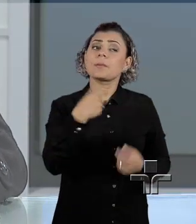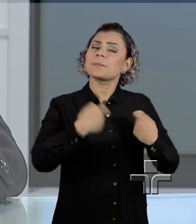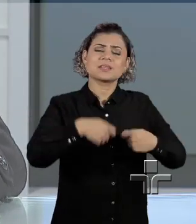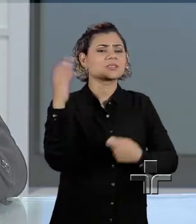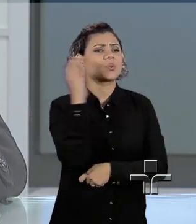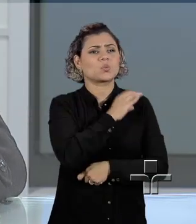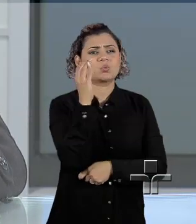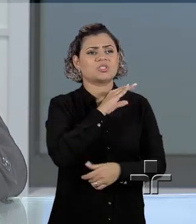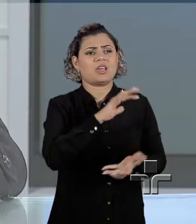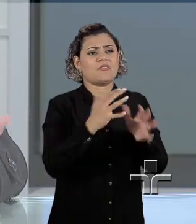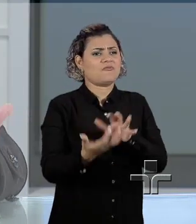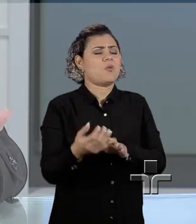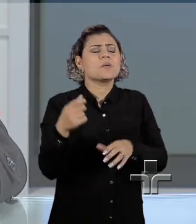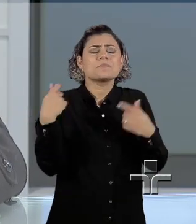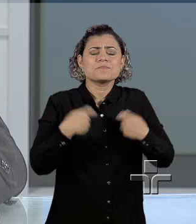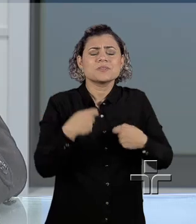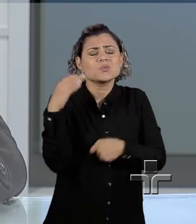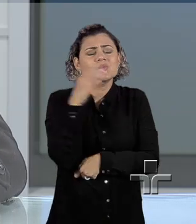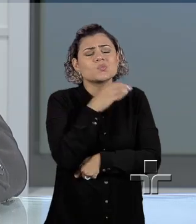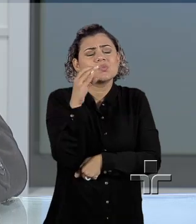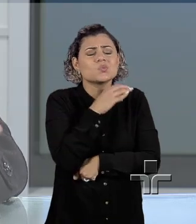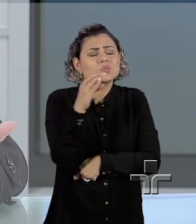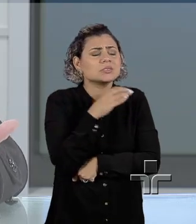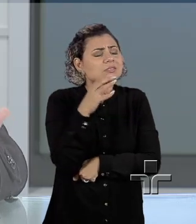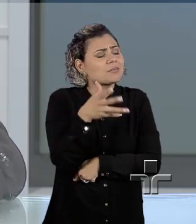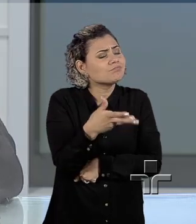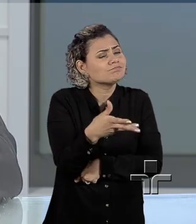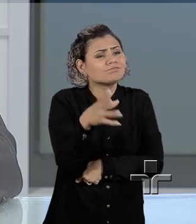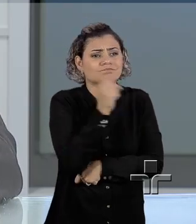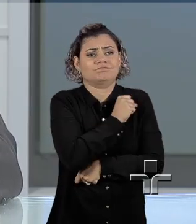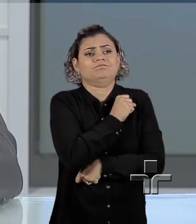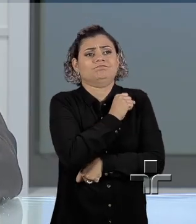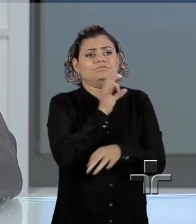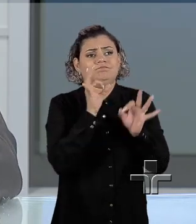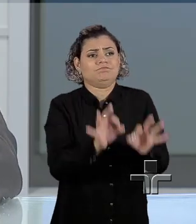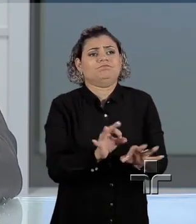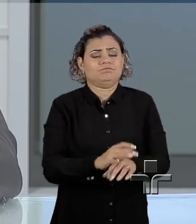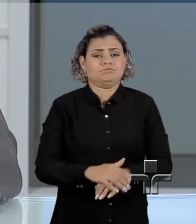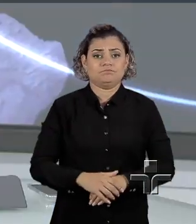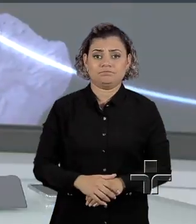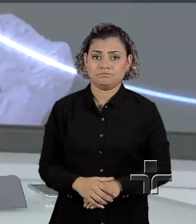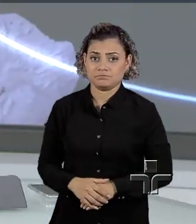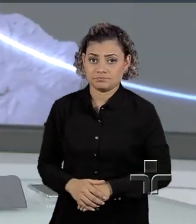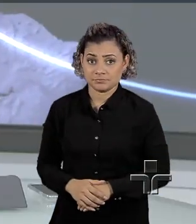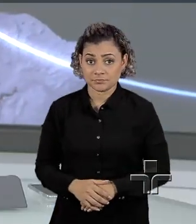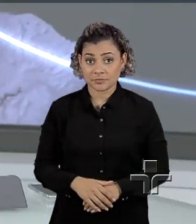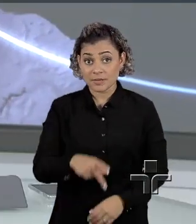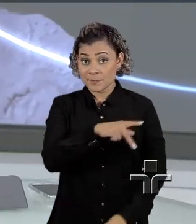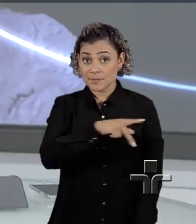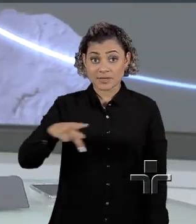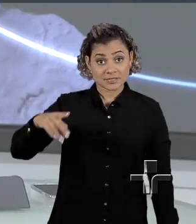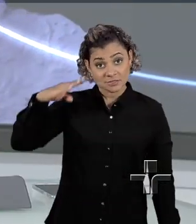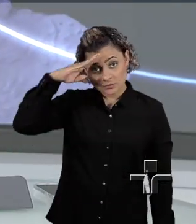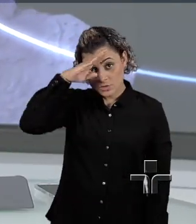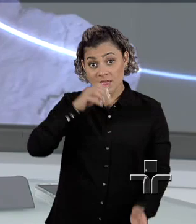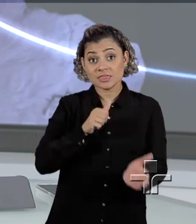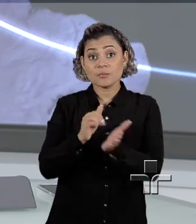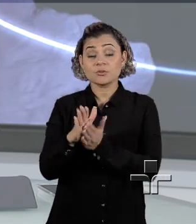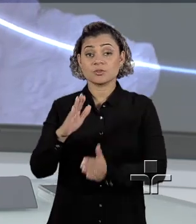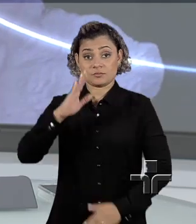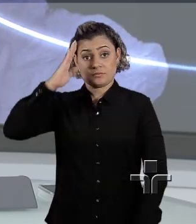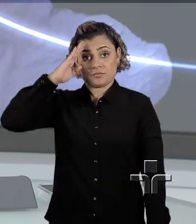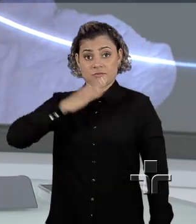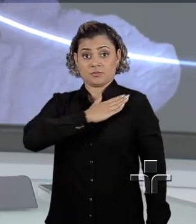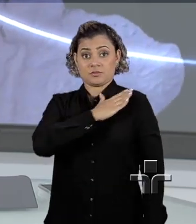feita esta reforma o mais rápido possível. O presidente Jair Bolsonaro demitiu o general Carlos